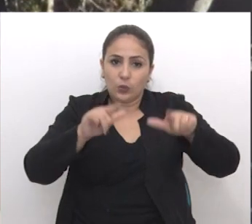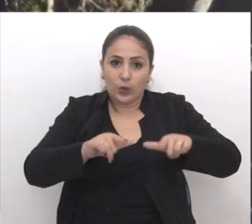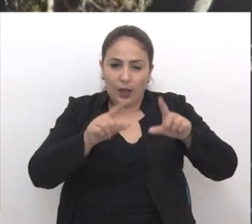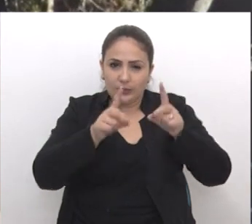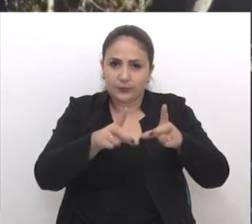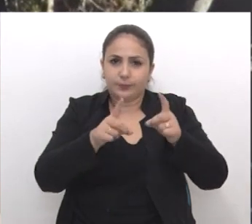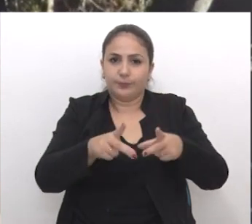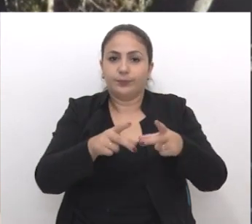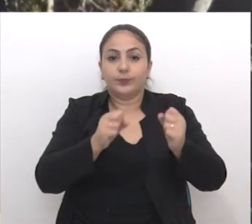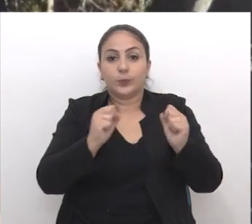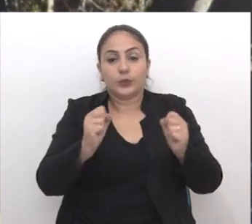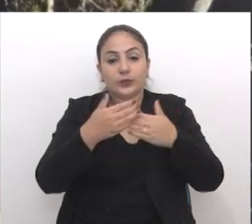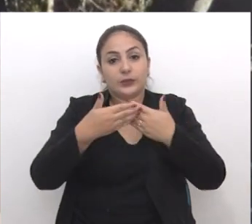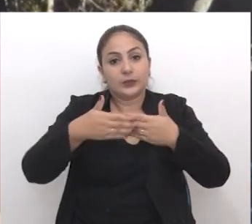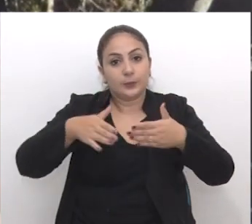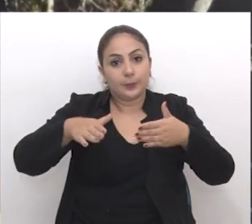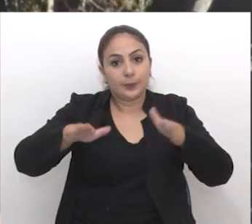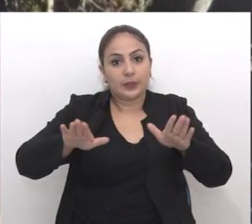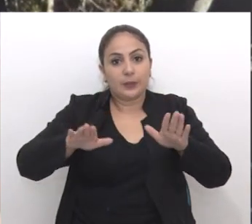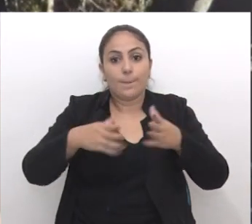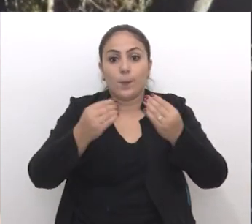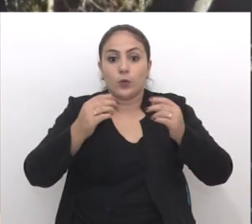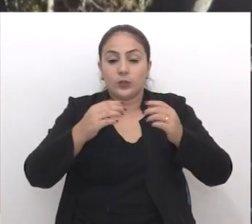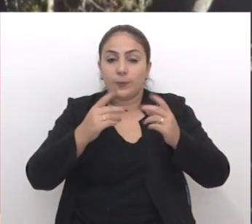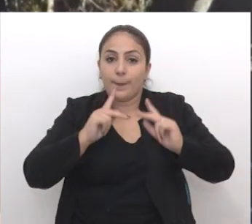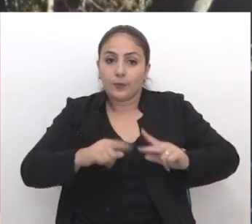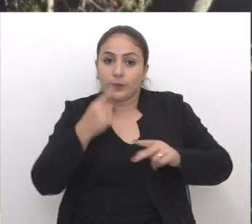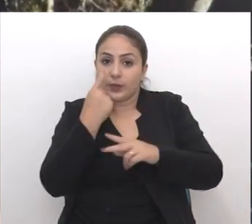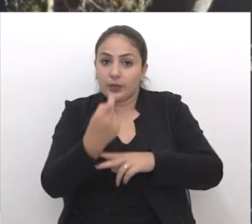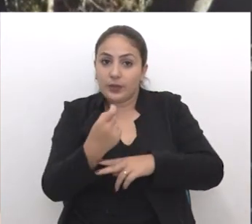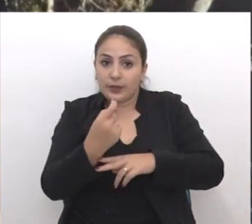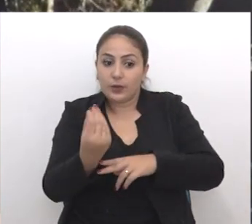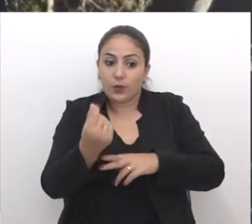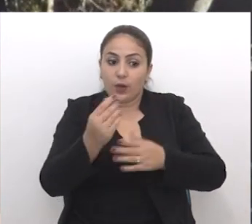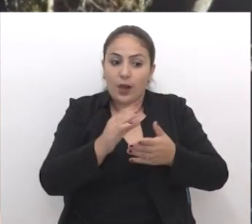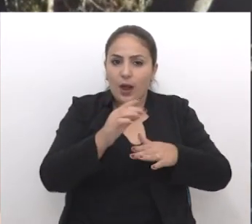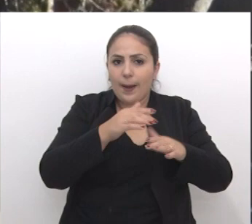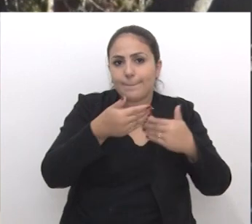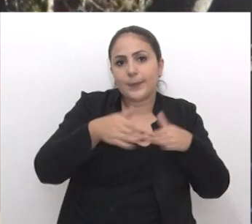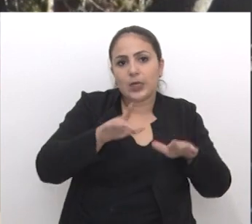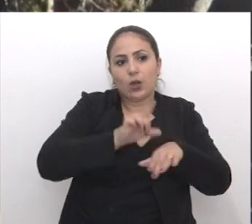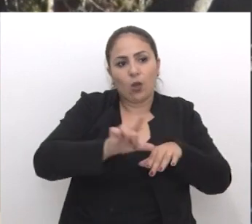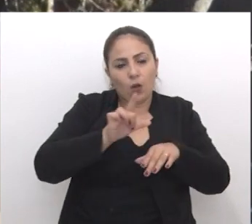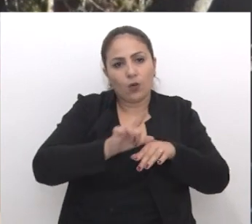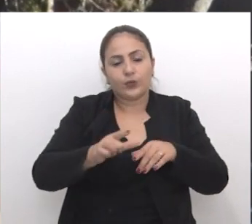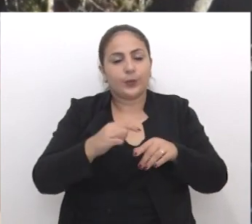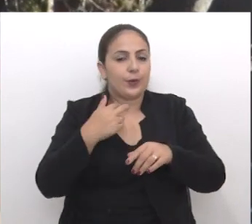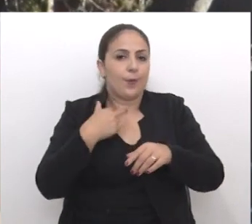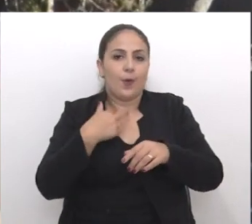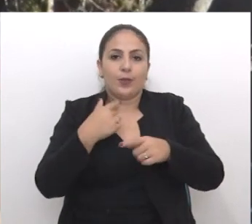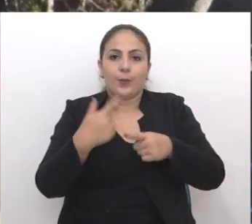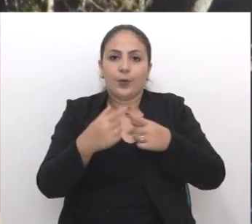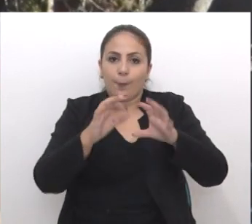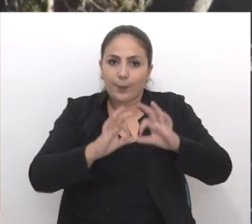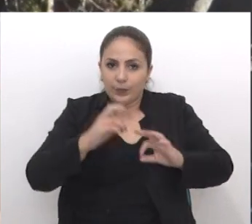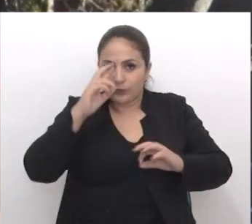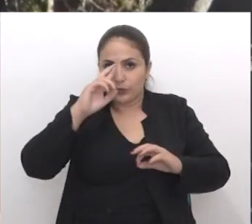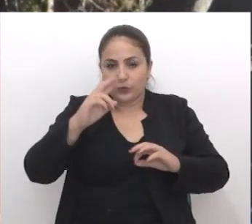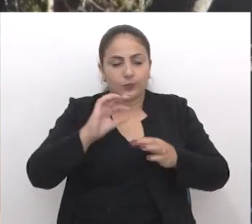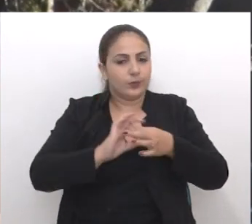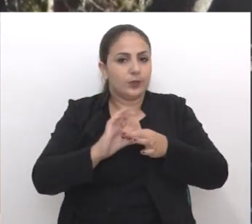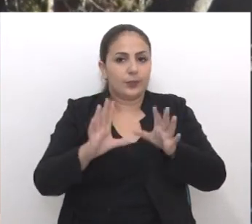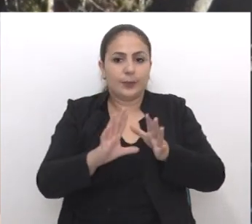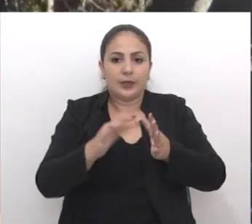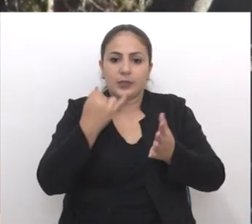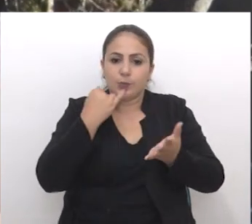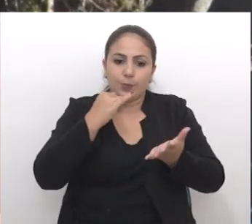naquele local. Já tem muitos empreendedores querendo investir lá e isso não está sendo possível porque o plano diretor não permite. Isso